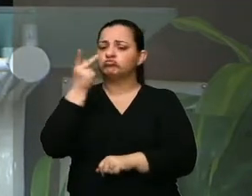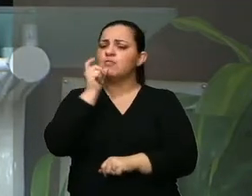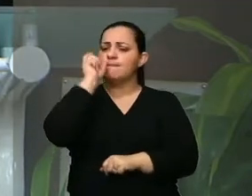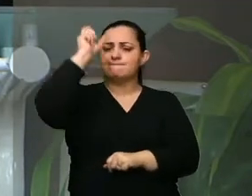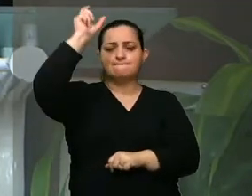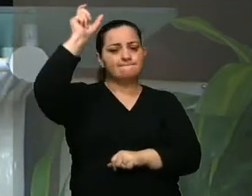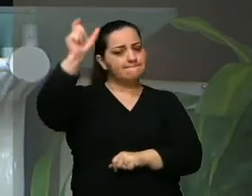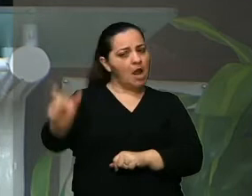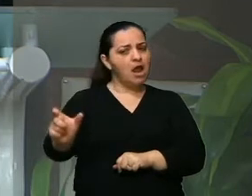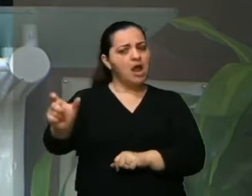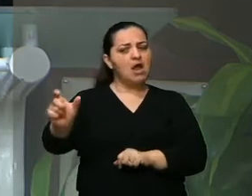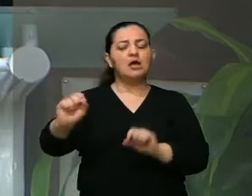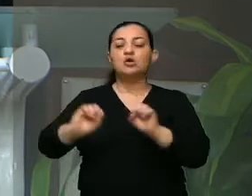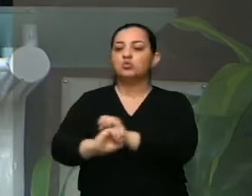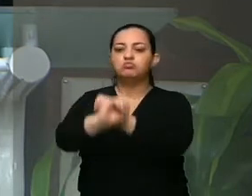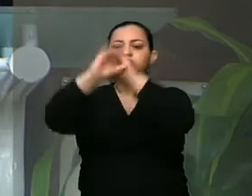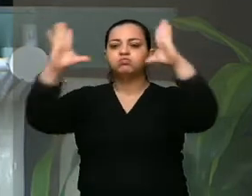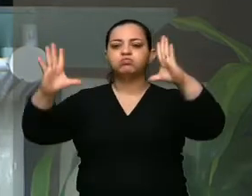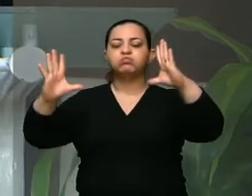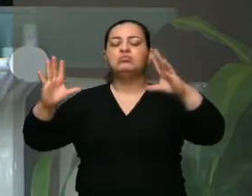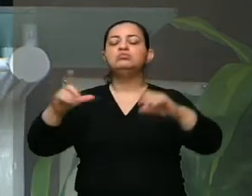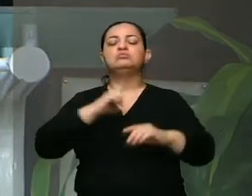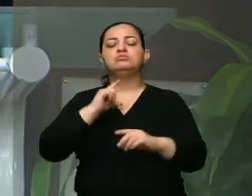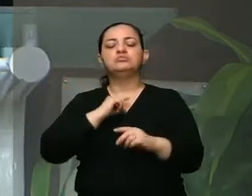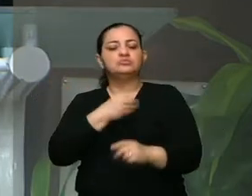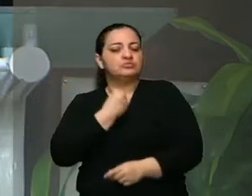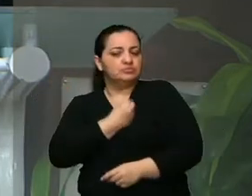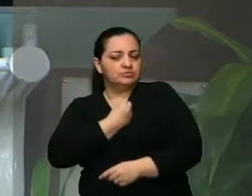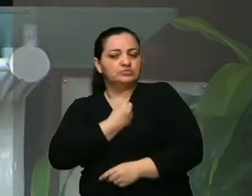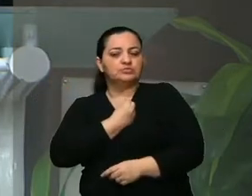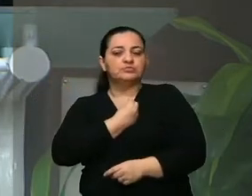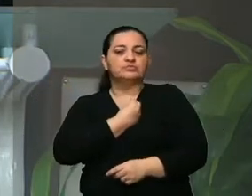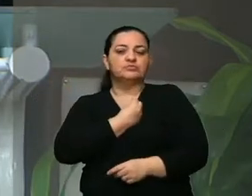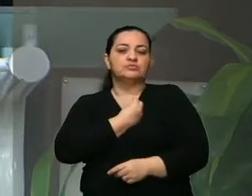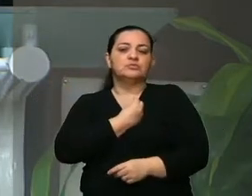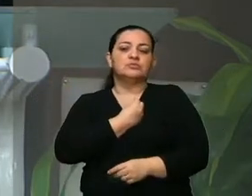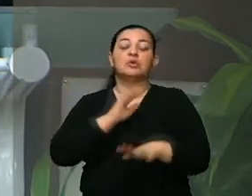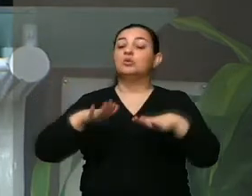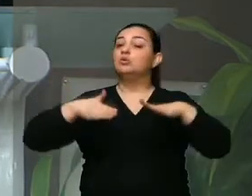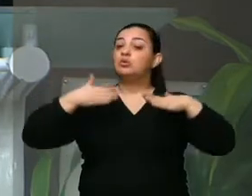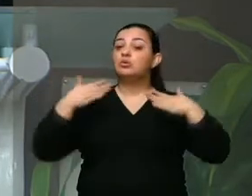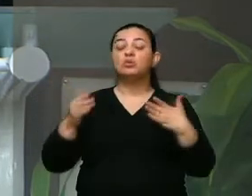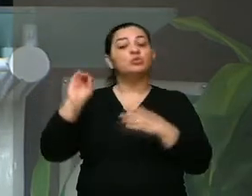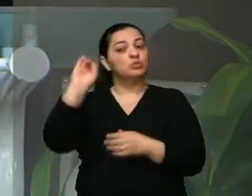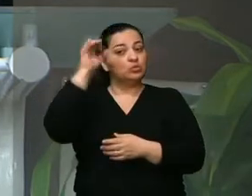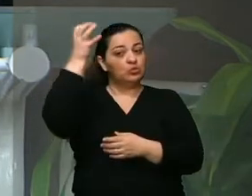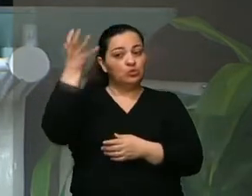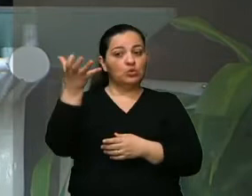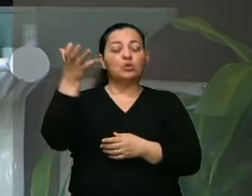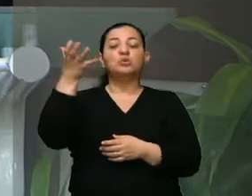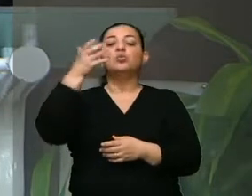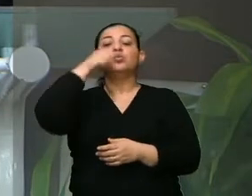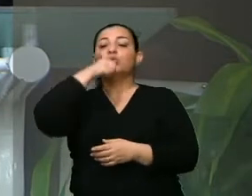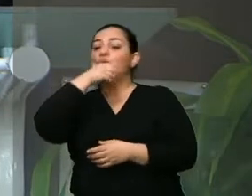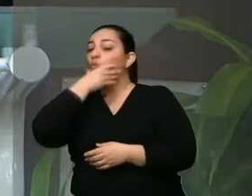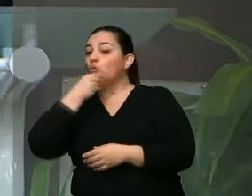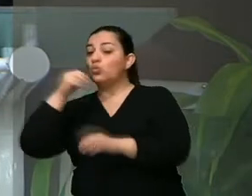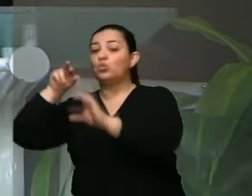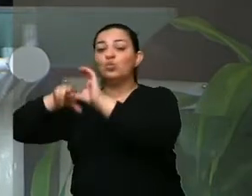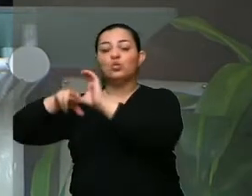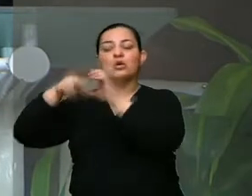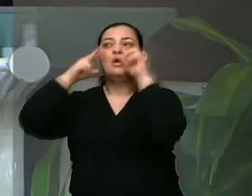e trazer as coisas a existência e quando isso acontecer o irmão vai ver